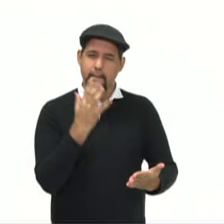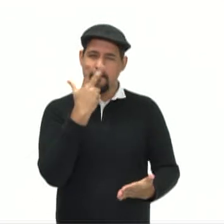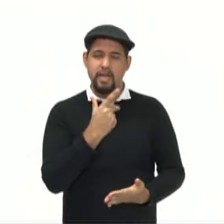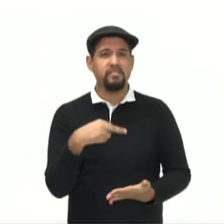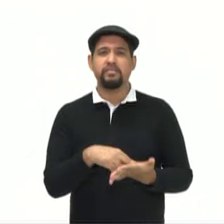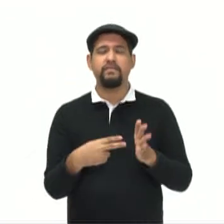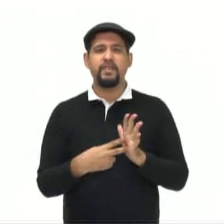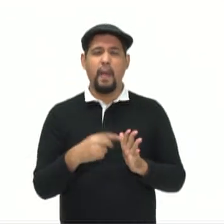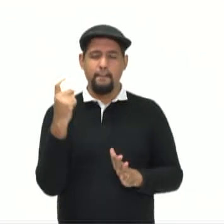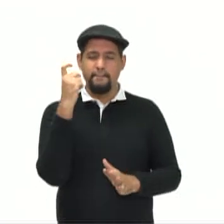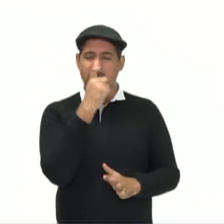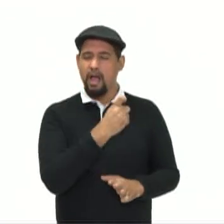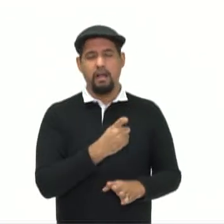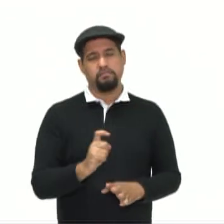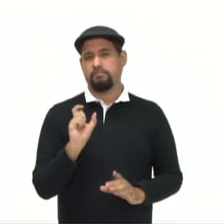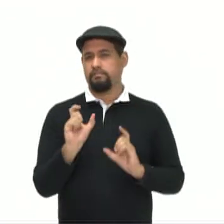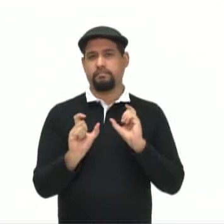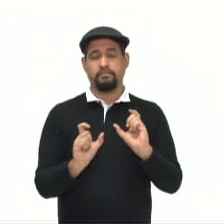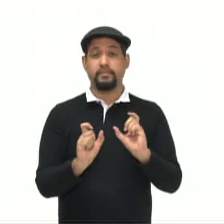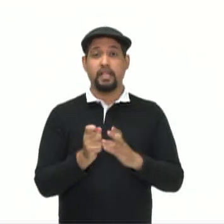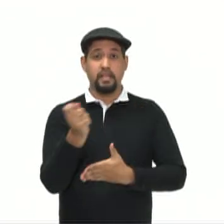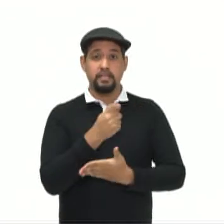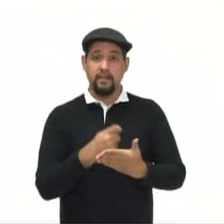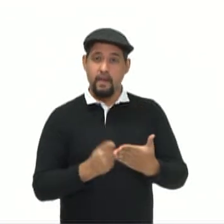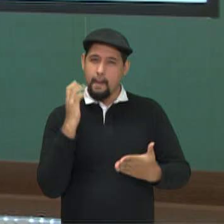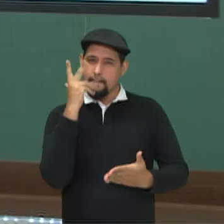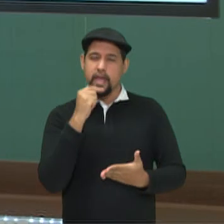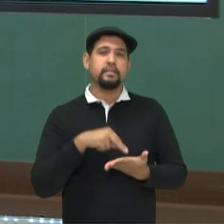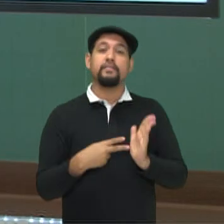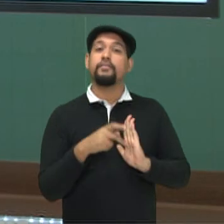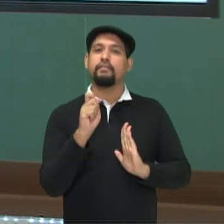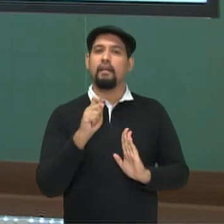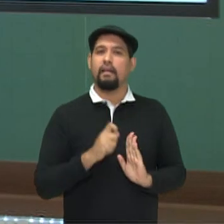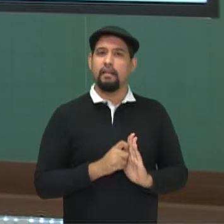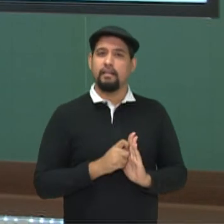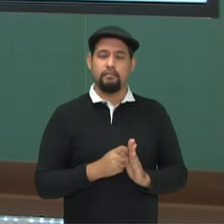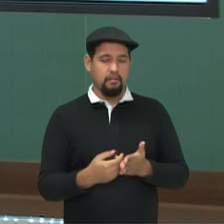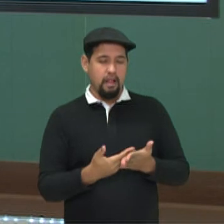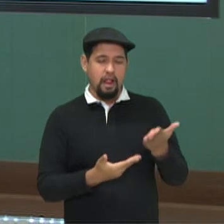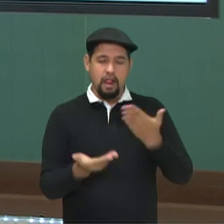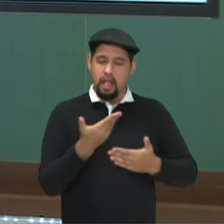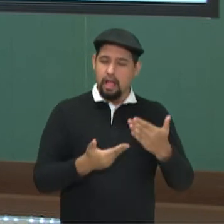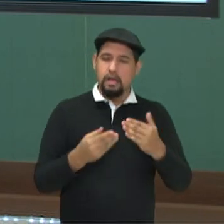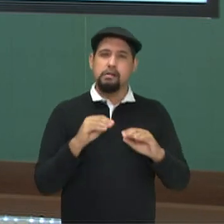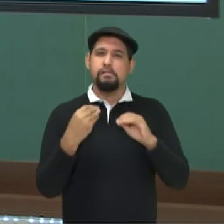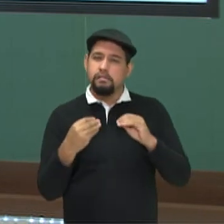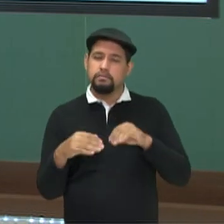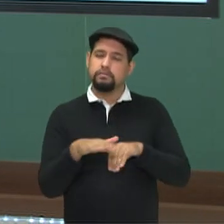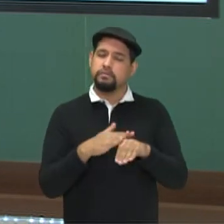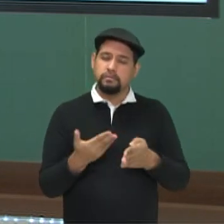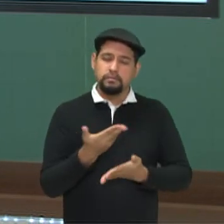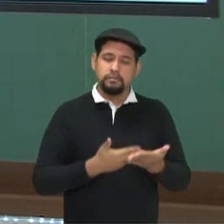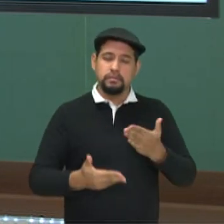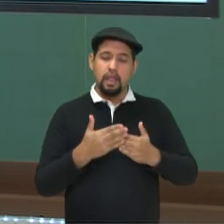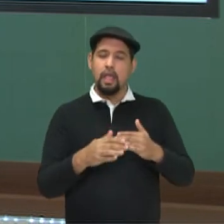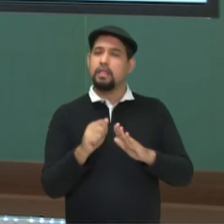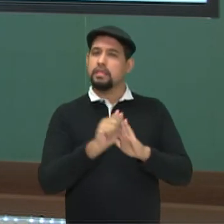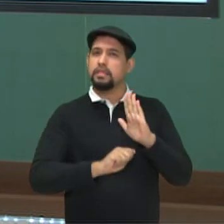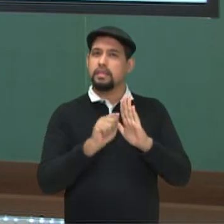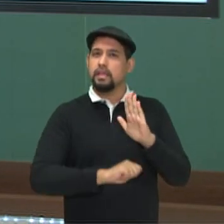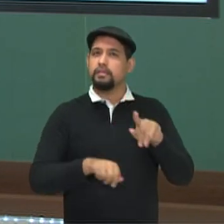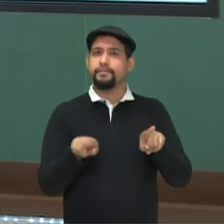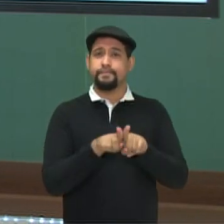com palavras difíceis, né? Escrever bem significa articular um texto, que ele mantenha ali